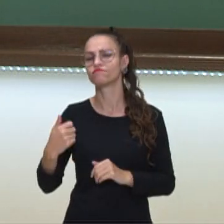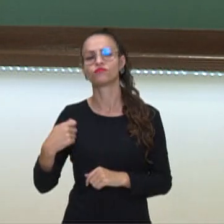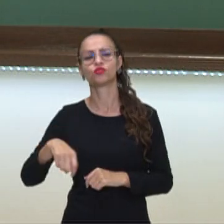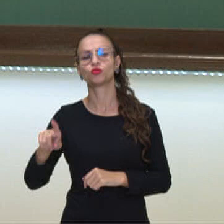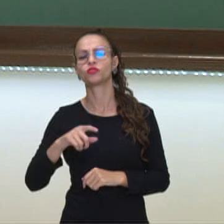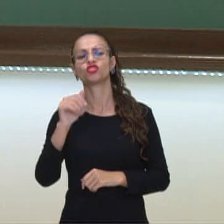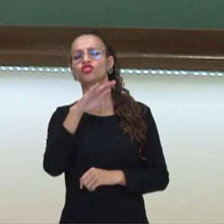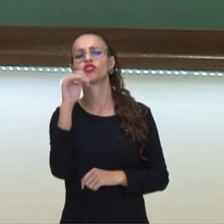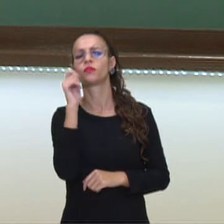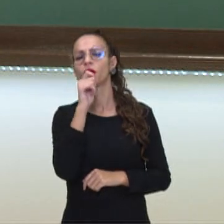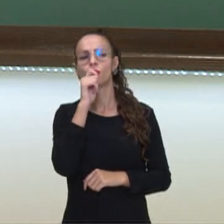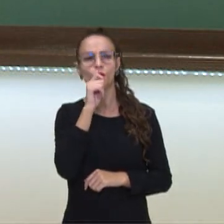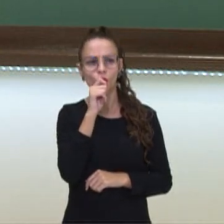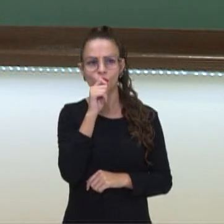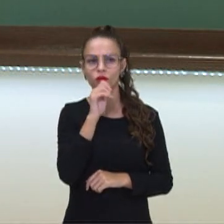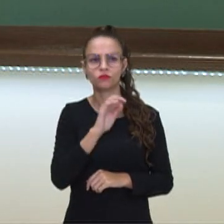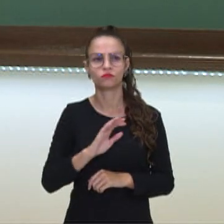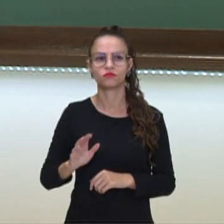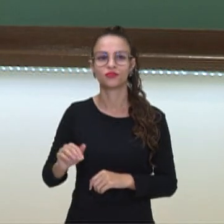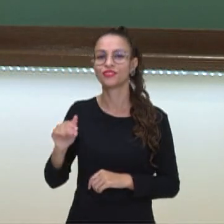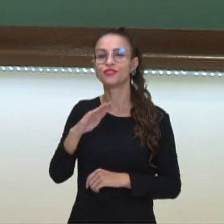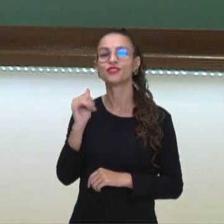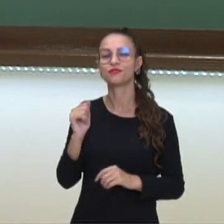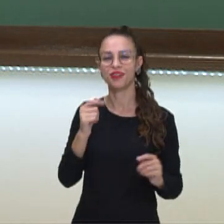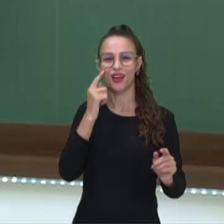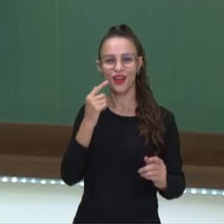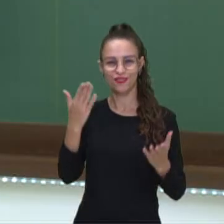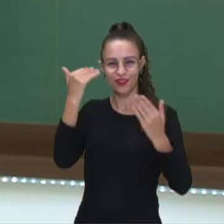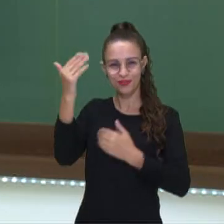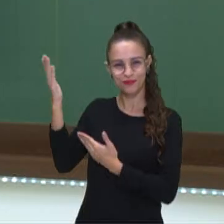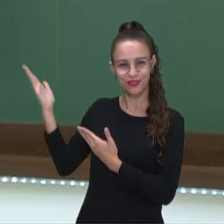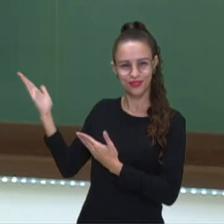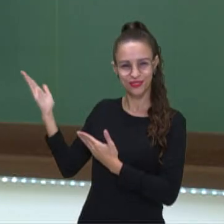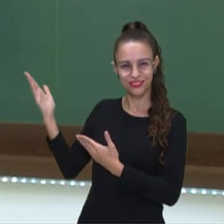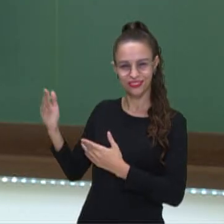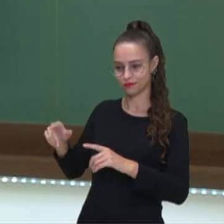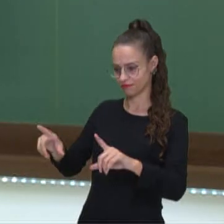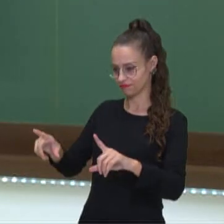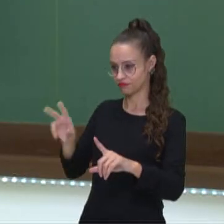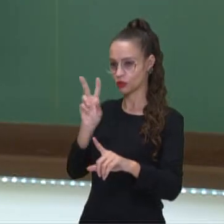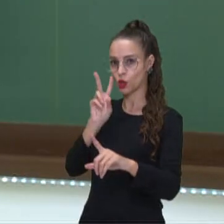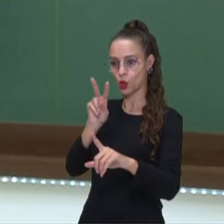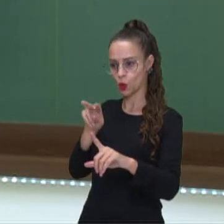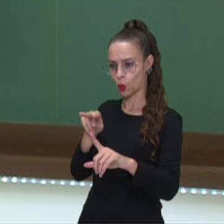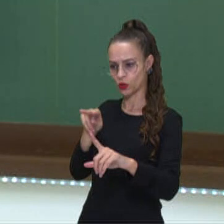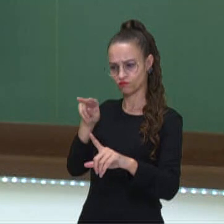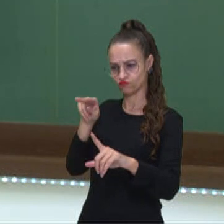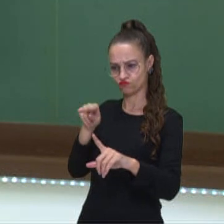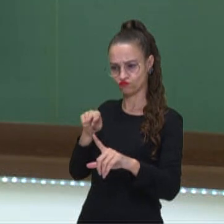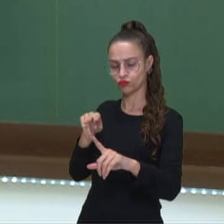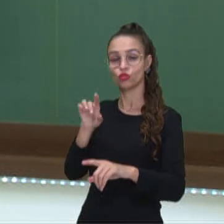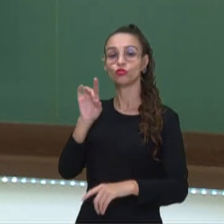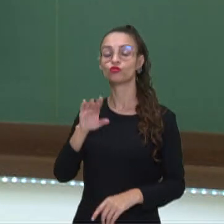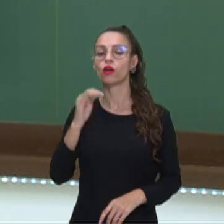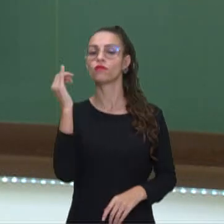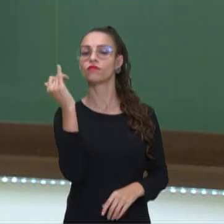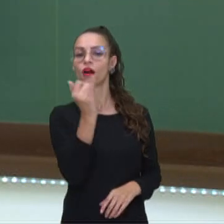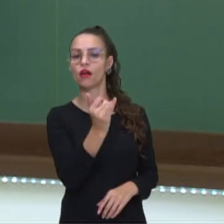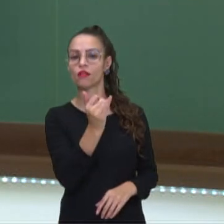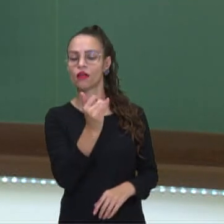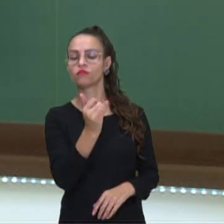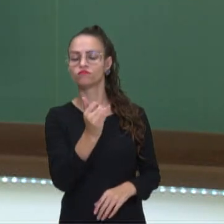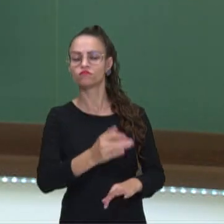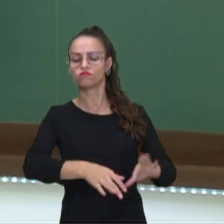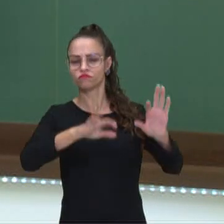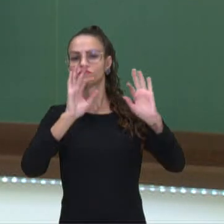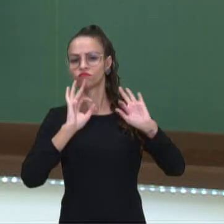chama o árbitro para essa famosa, né, para a cabine do VAR. Ele só confirma ao